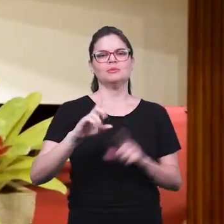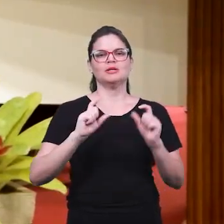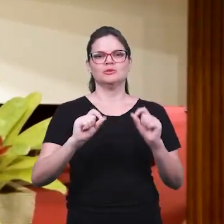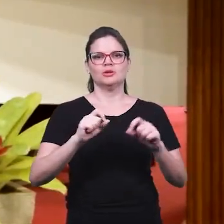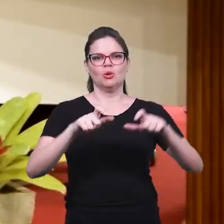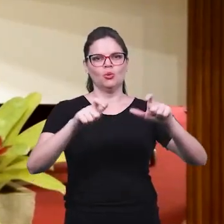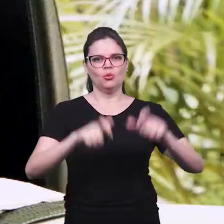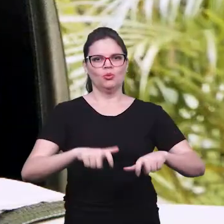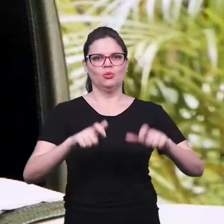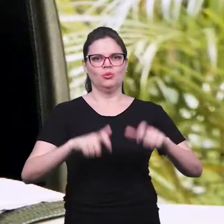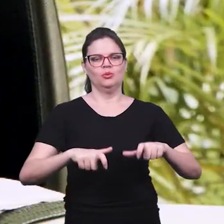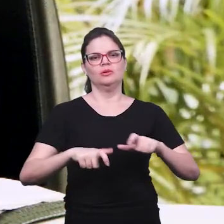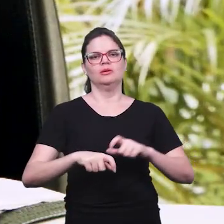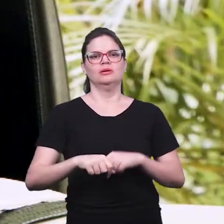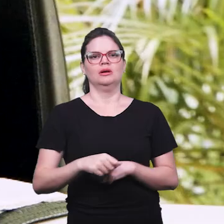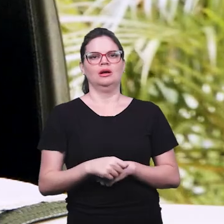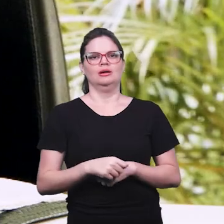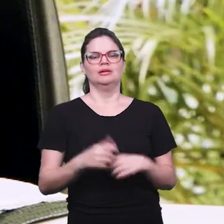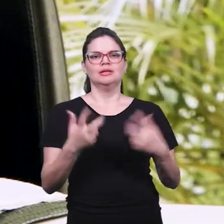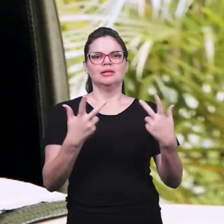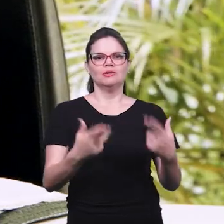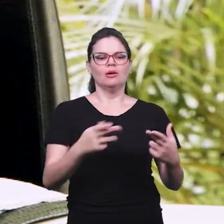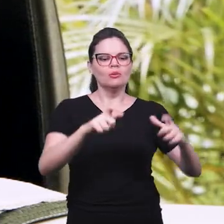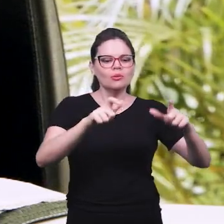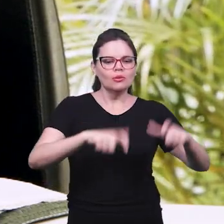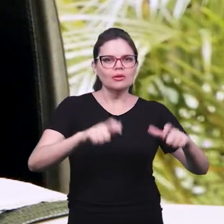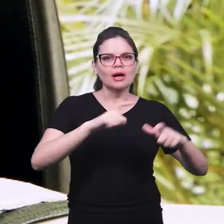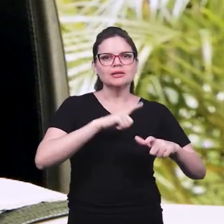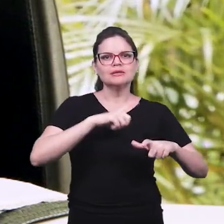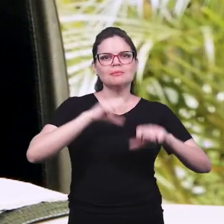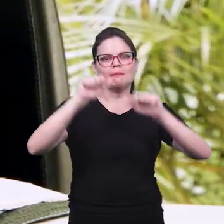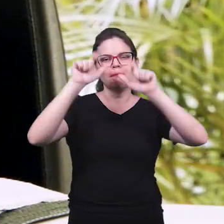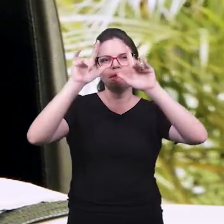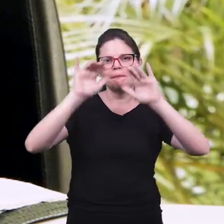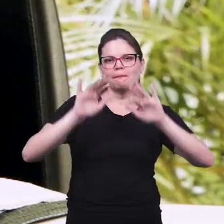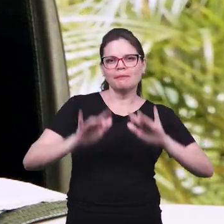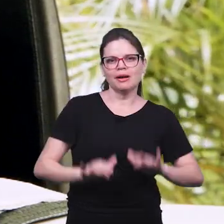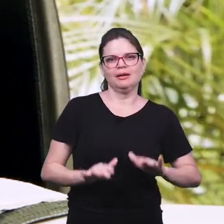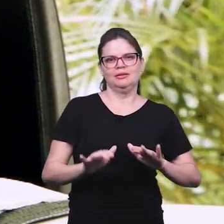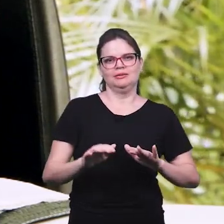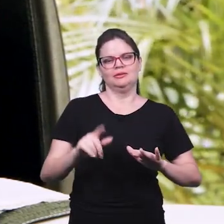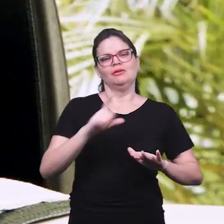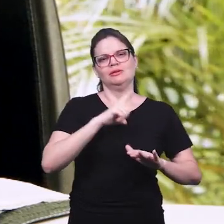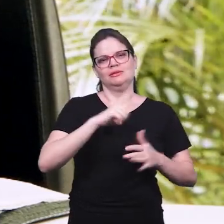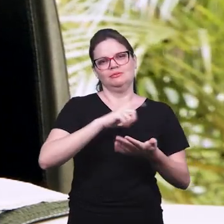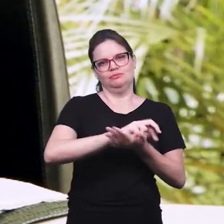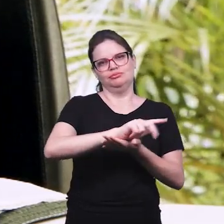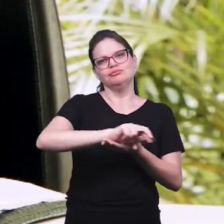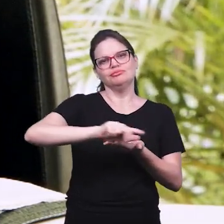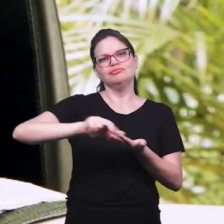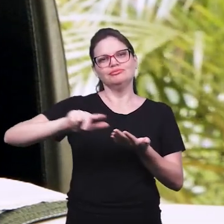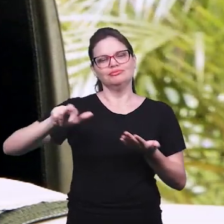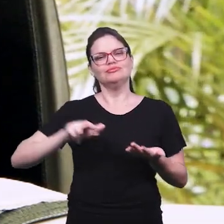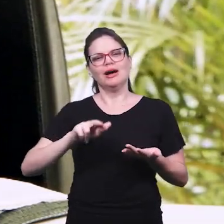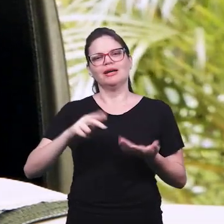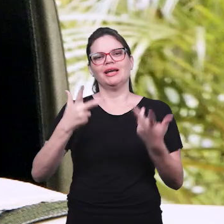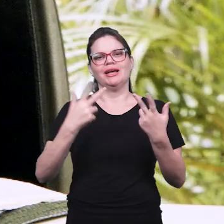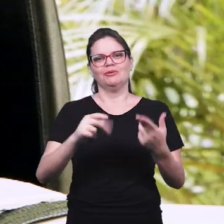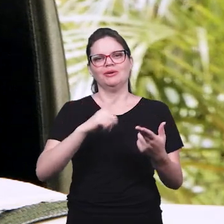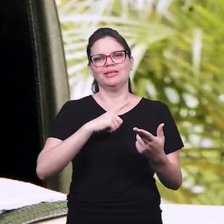que eles iam possuir uma terra, mana leite e mel, né? Uma terra próspera, né? E o que